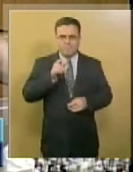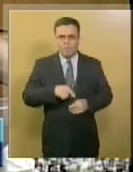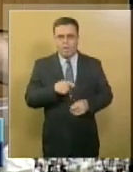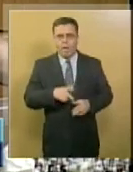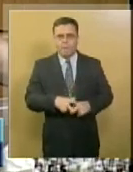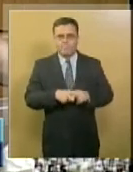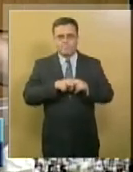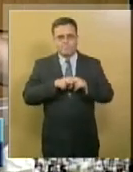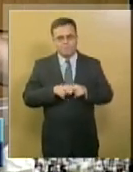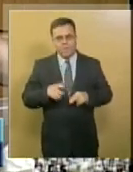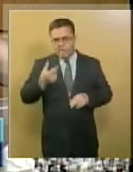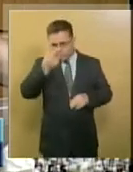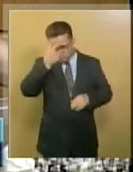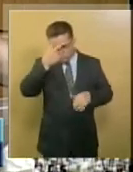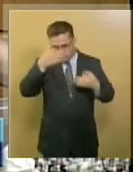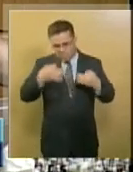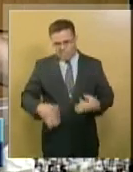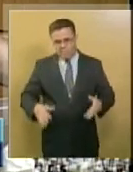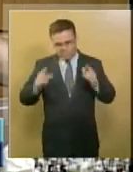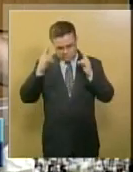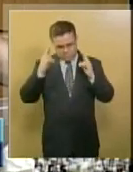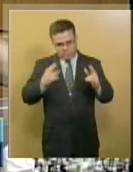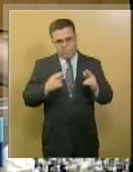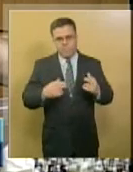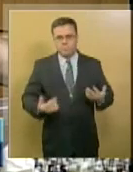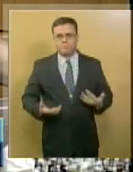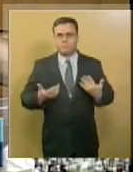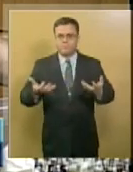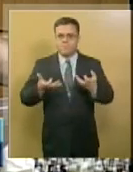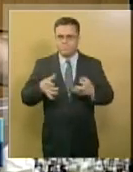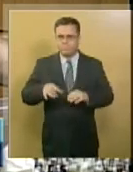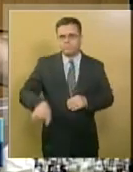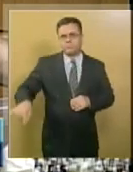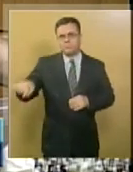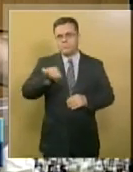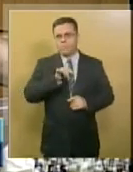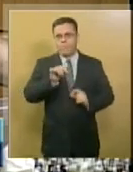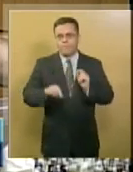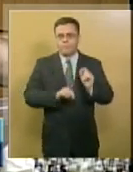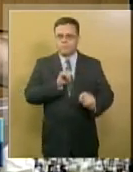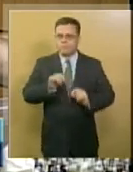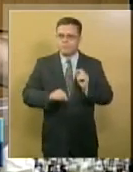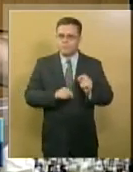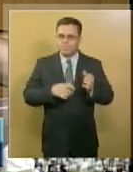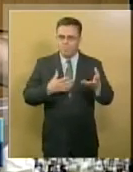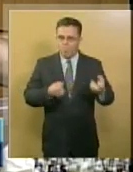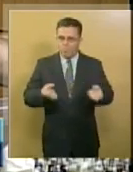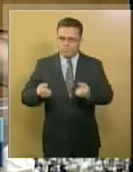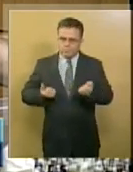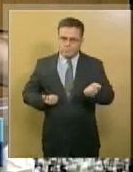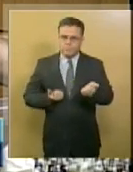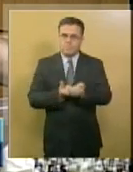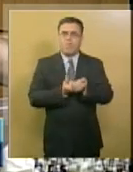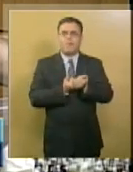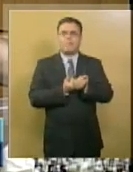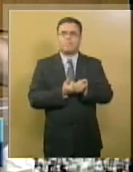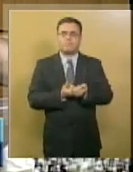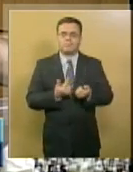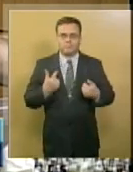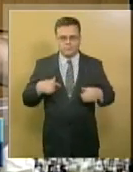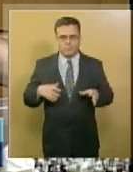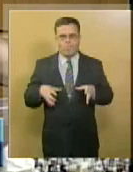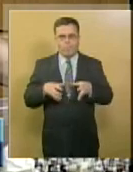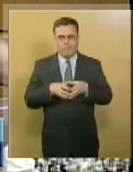Então, é um voto consciente e respeitoso. Eu espero que cada um dos senhores apoie essa causa. Eu sou a